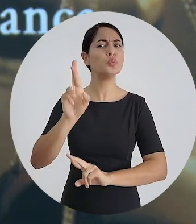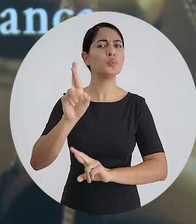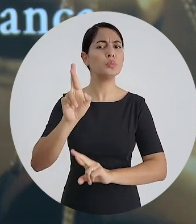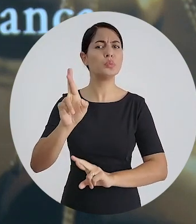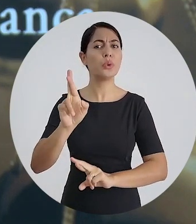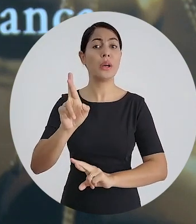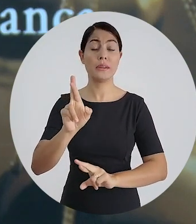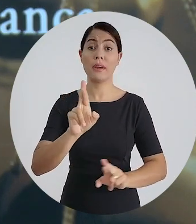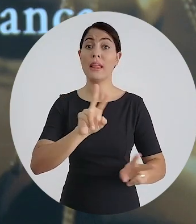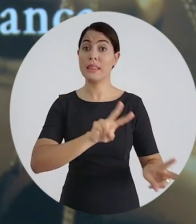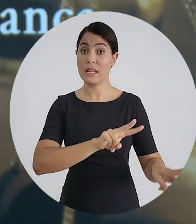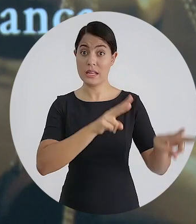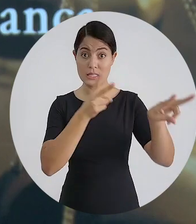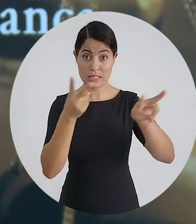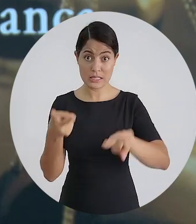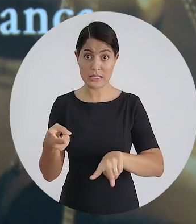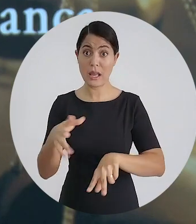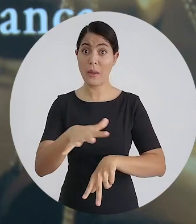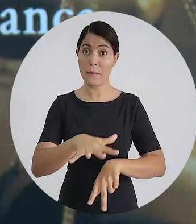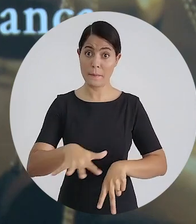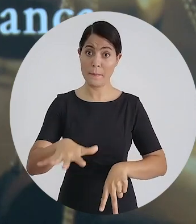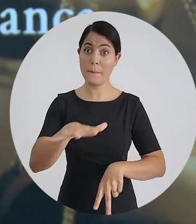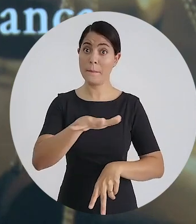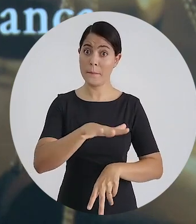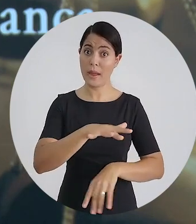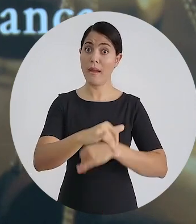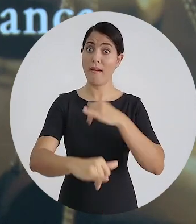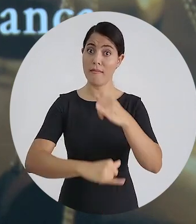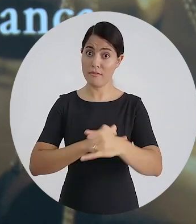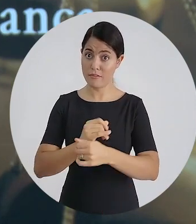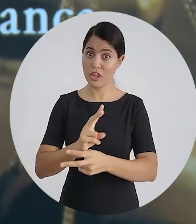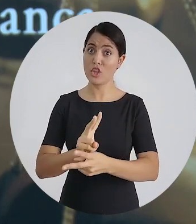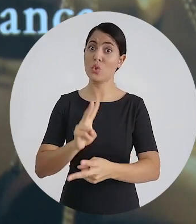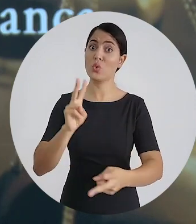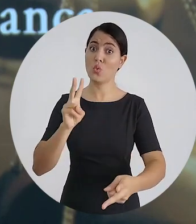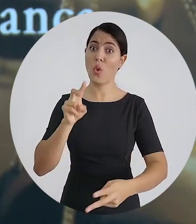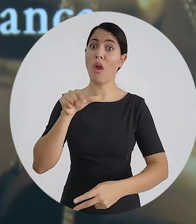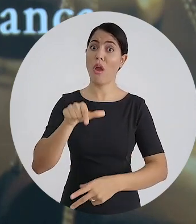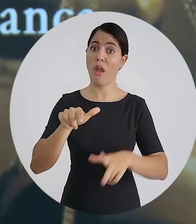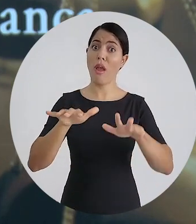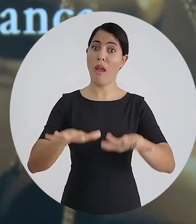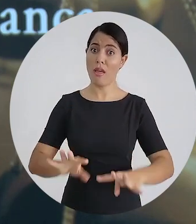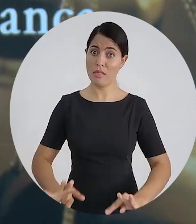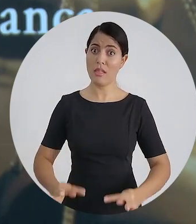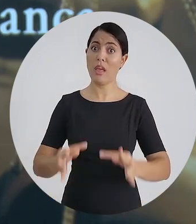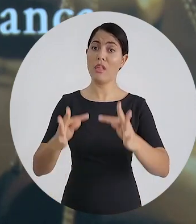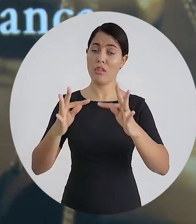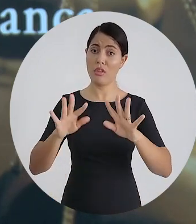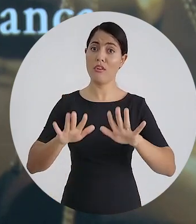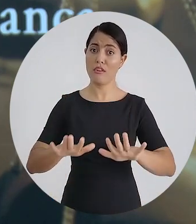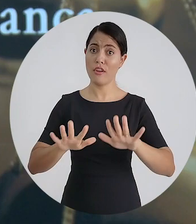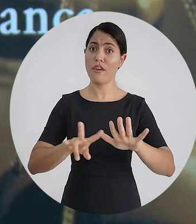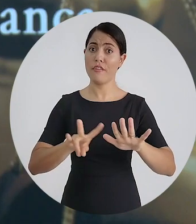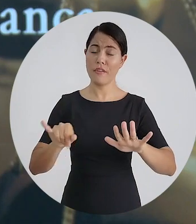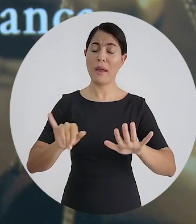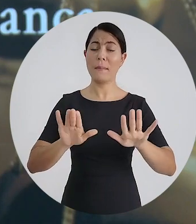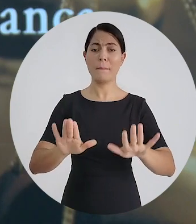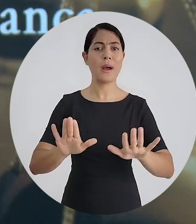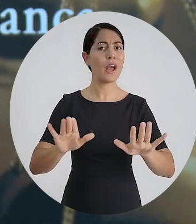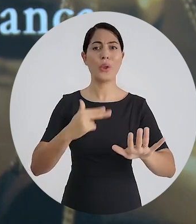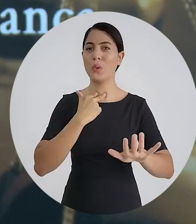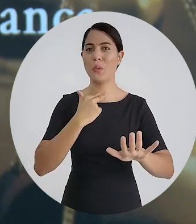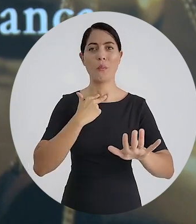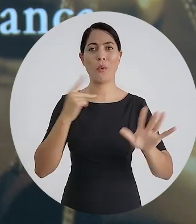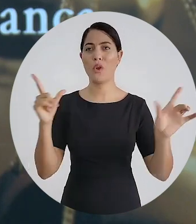compreendendo que essa transição, principalmente para o processo digital, ela é irreversível, ela veio para ficar, que